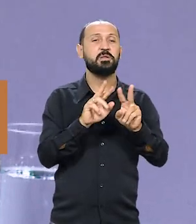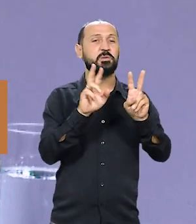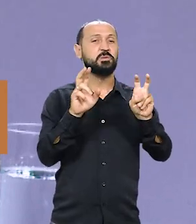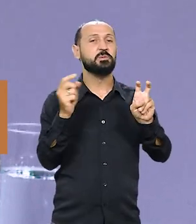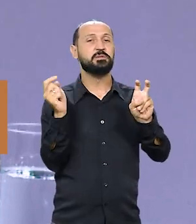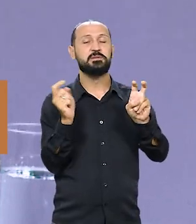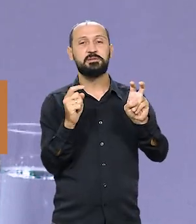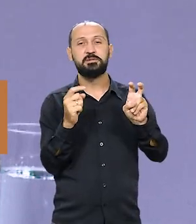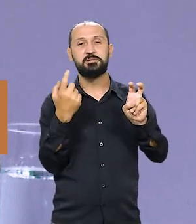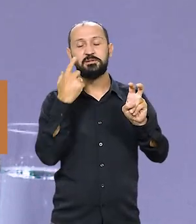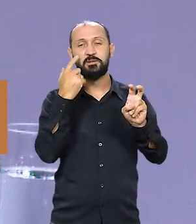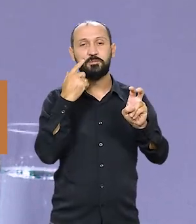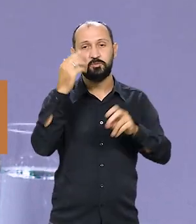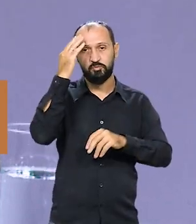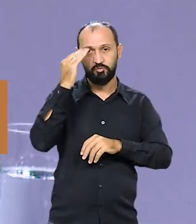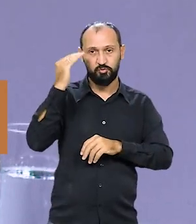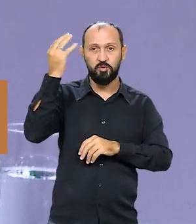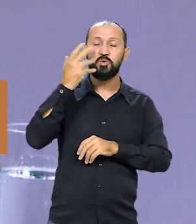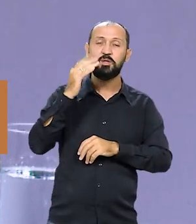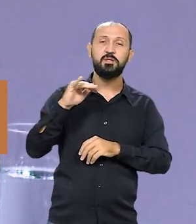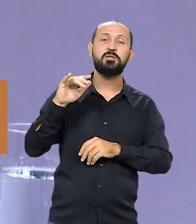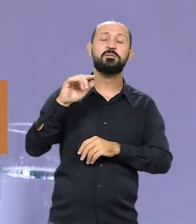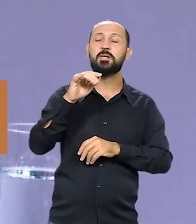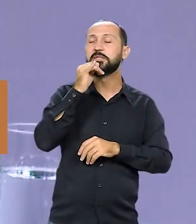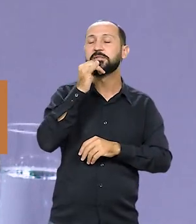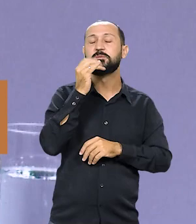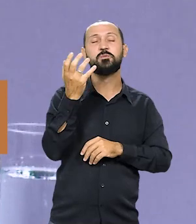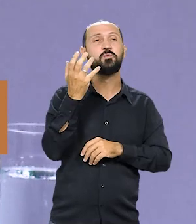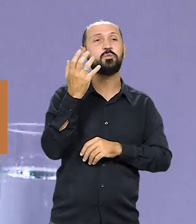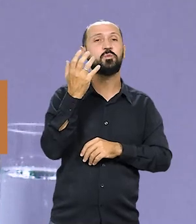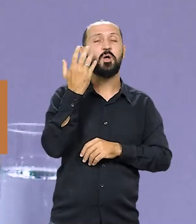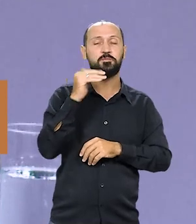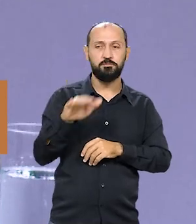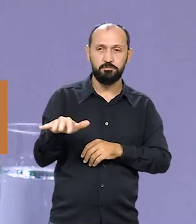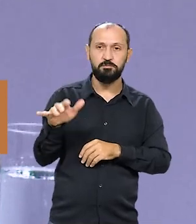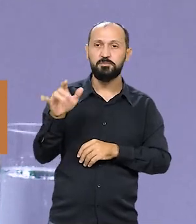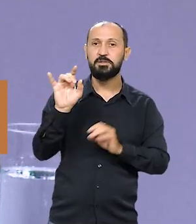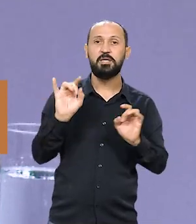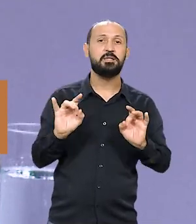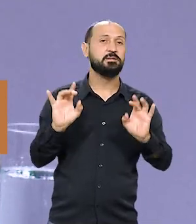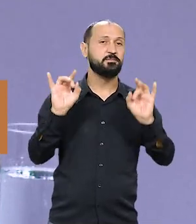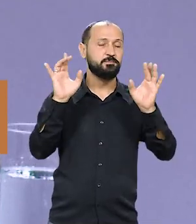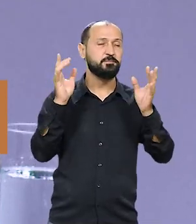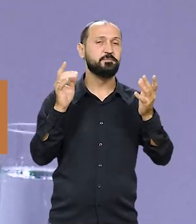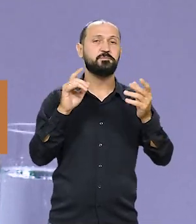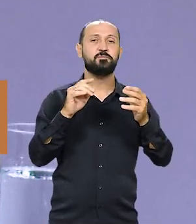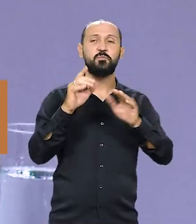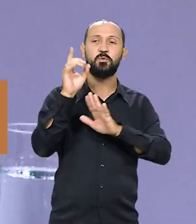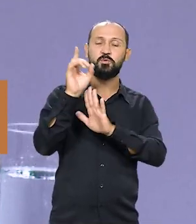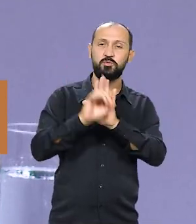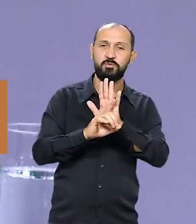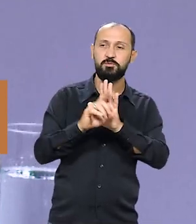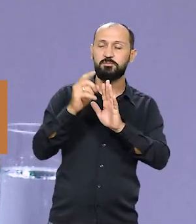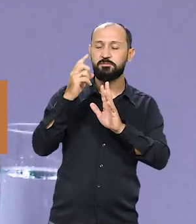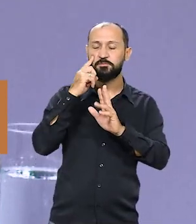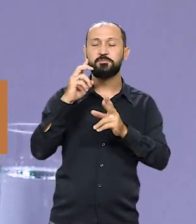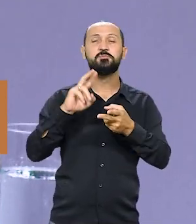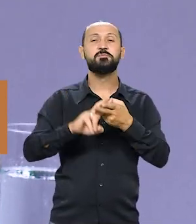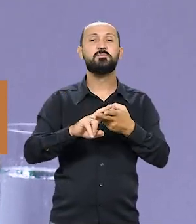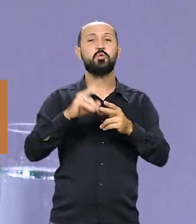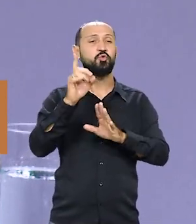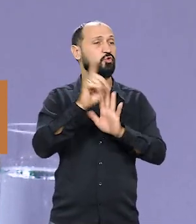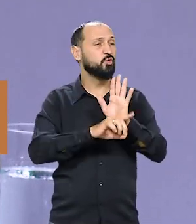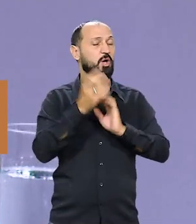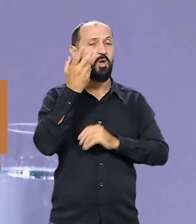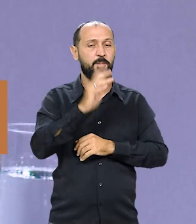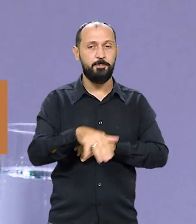essa questão ainda do adolescente, da criança, do adolescente infrator, né? O senhor que é especialista em direito penal, processual